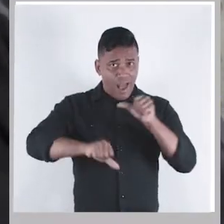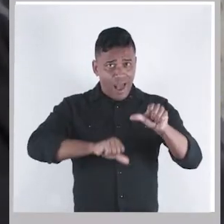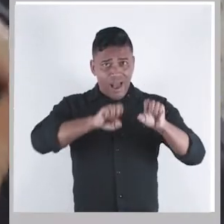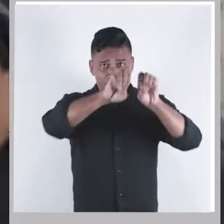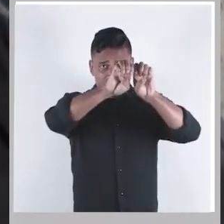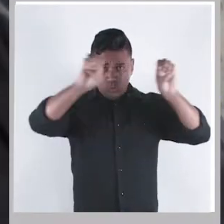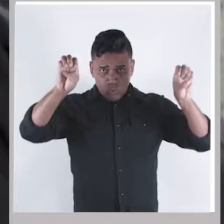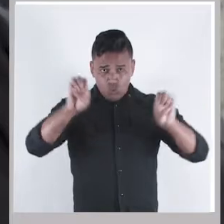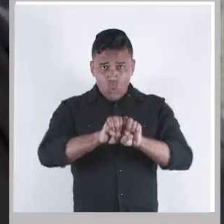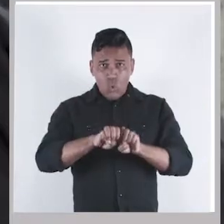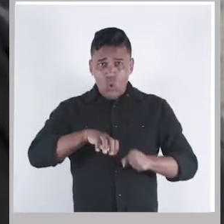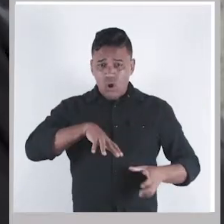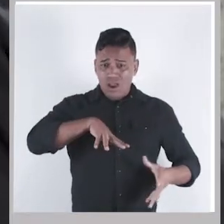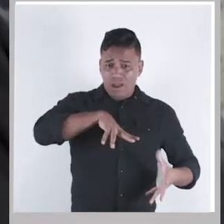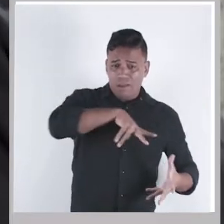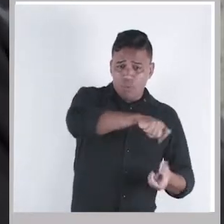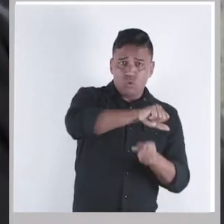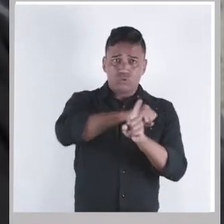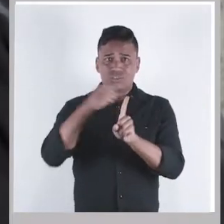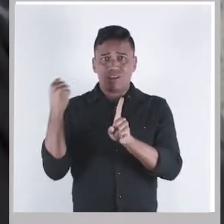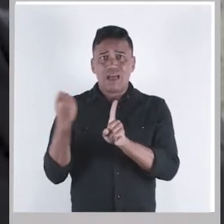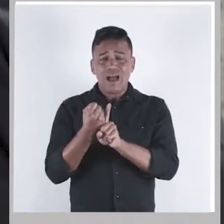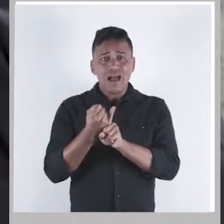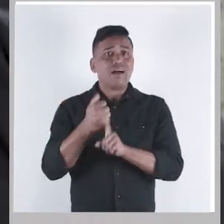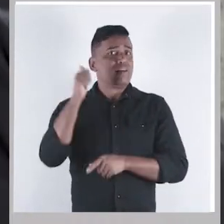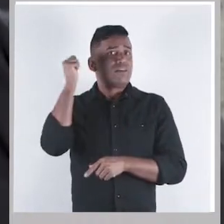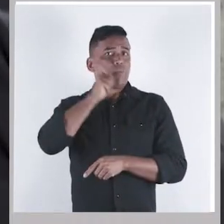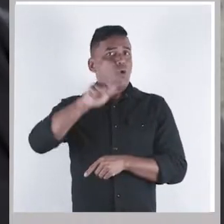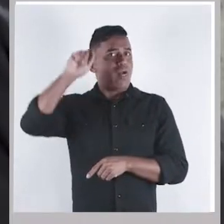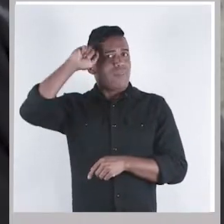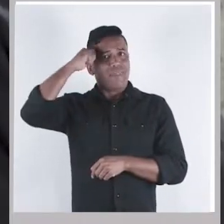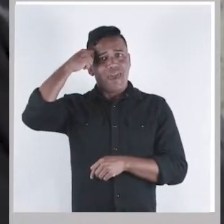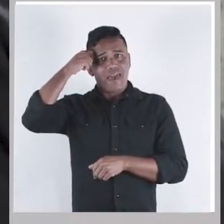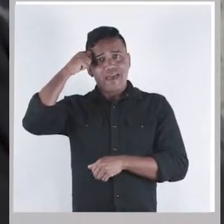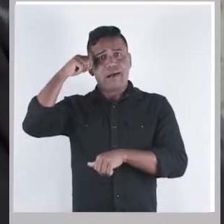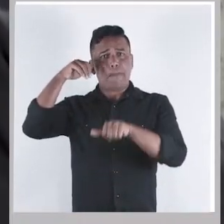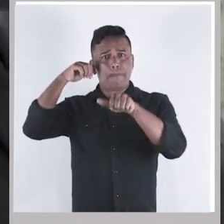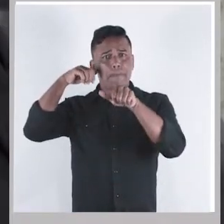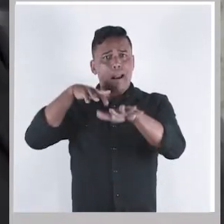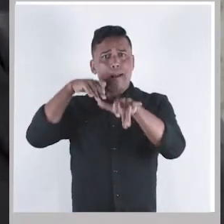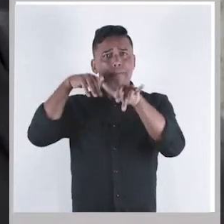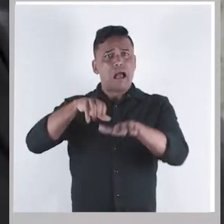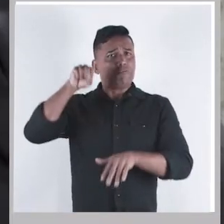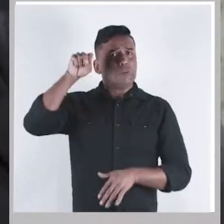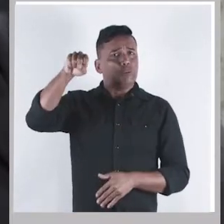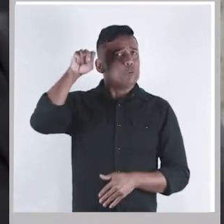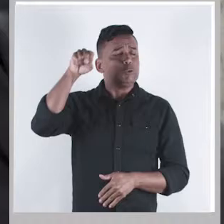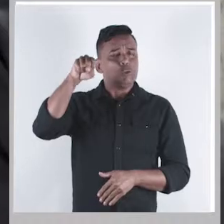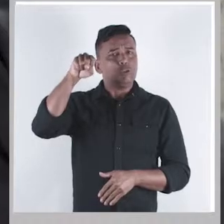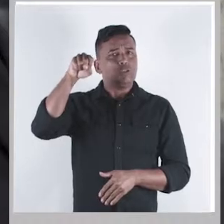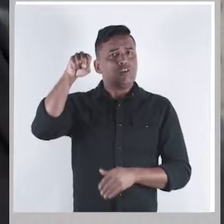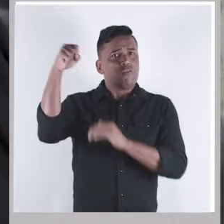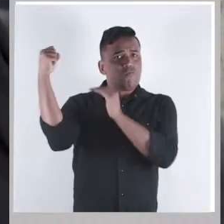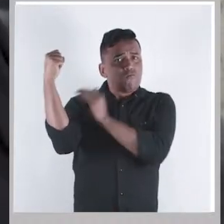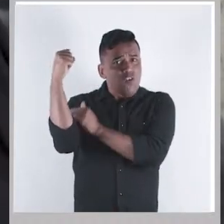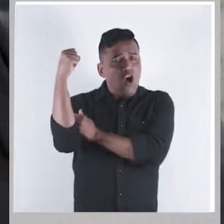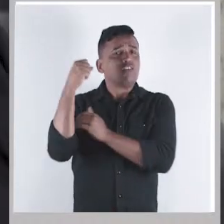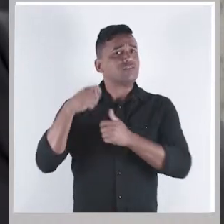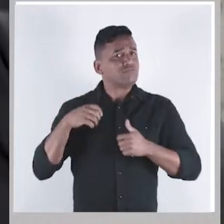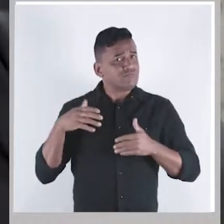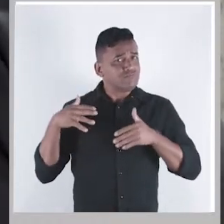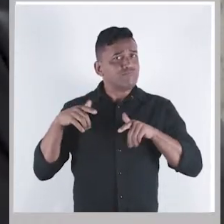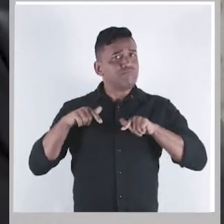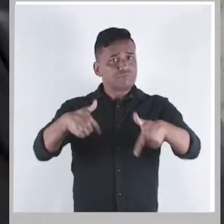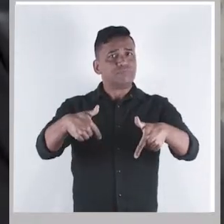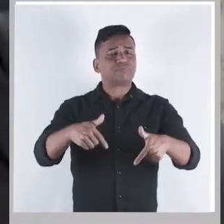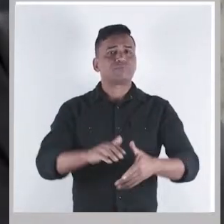falo que o primeiro agradecimento da minha tese é ao povo brasileiro. Eu criei meu filho com dinheiro de bolsa, eu criei meu filho com dinheiro de